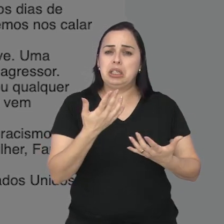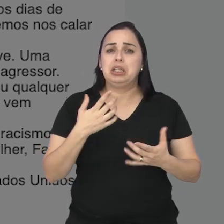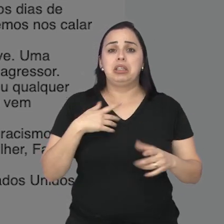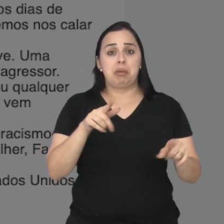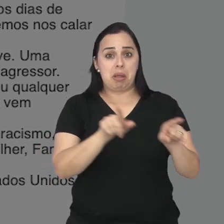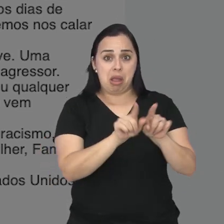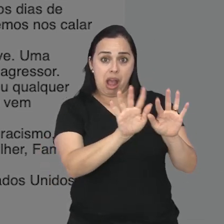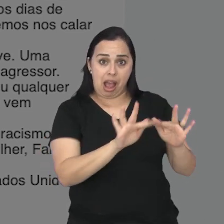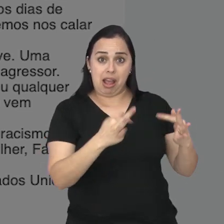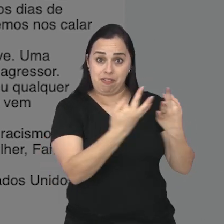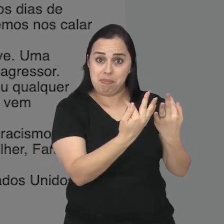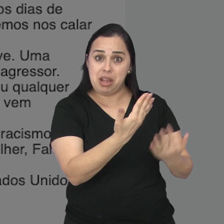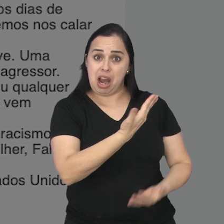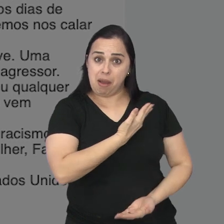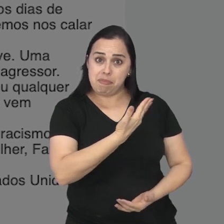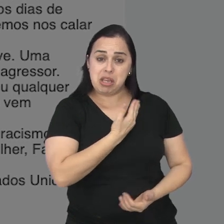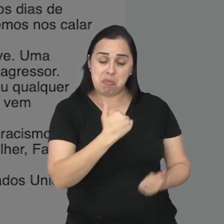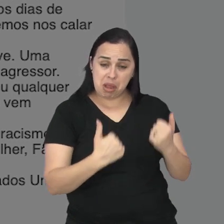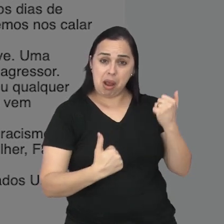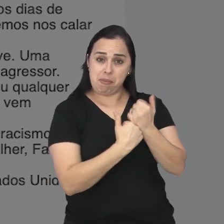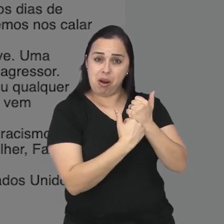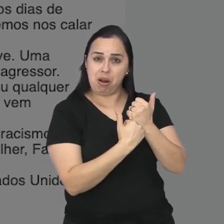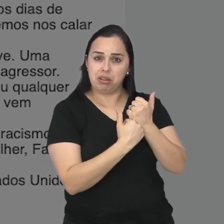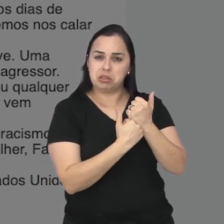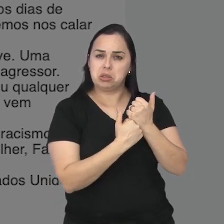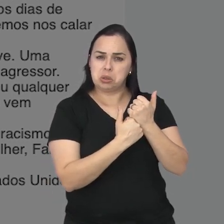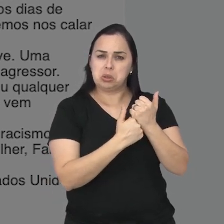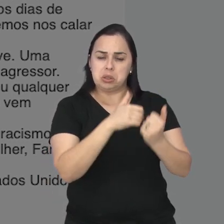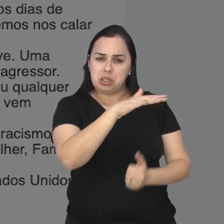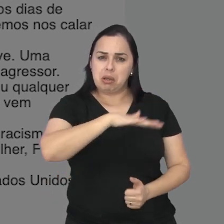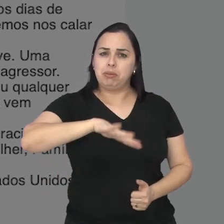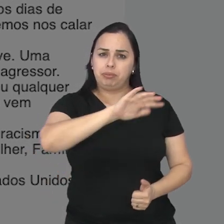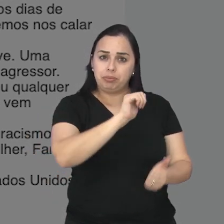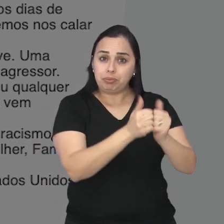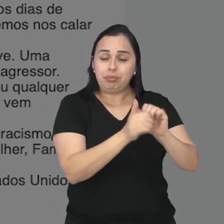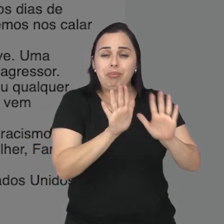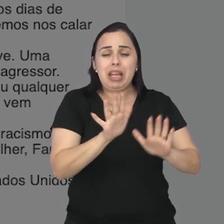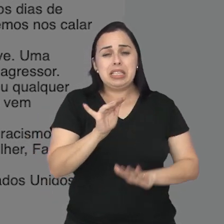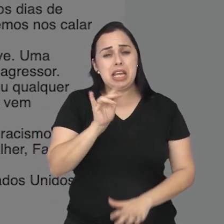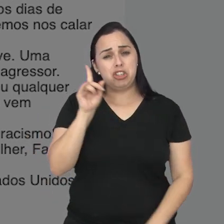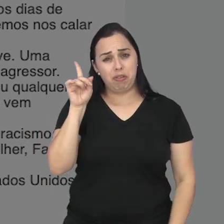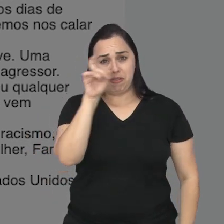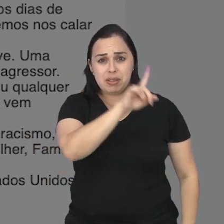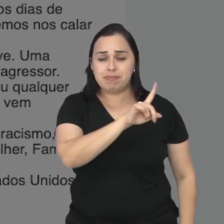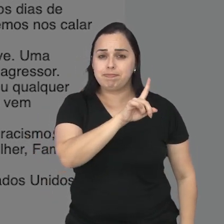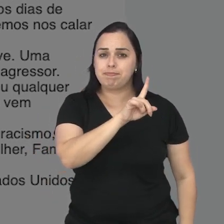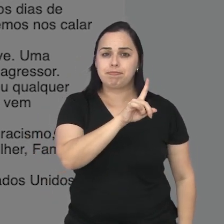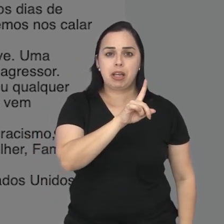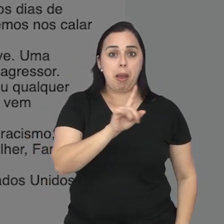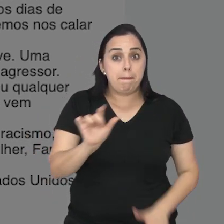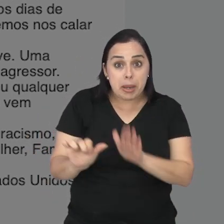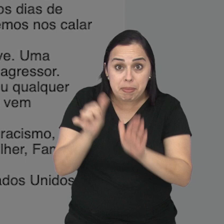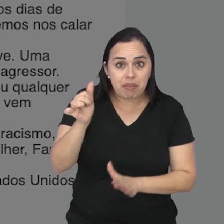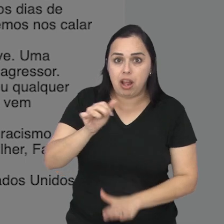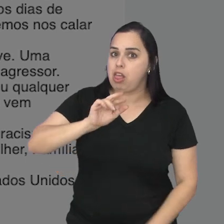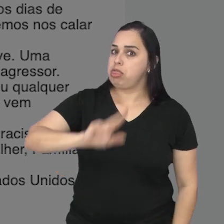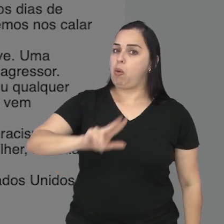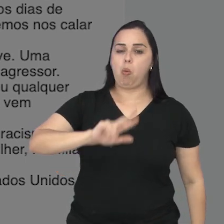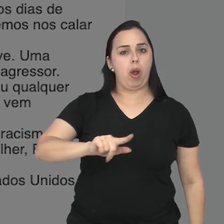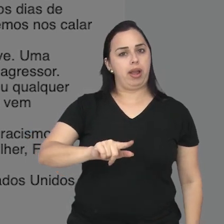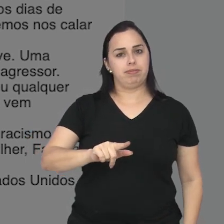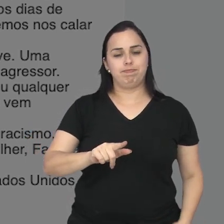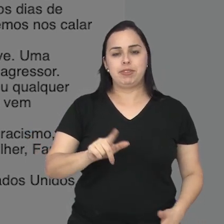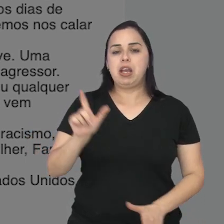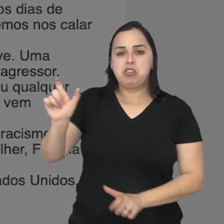por telefone estou recebendo o apoio das minhas amigas de time e todos do esporte da família mas está difícil não